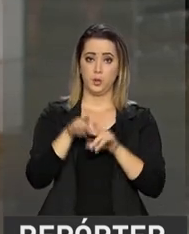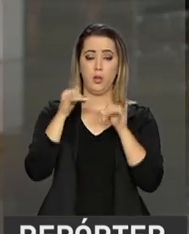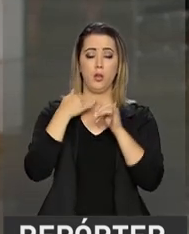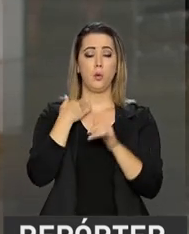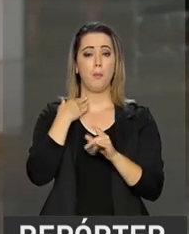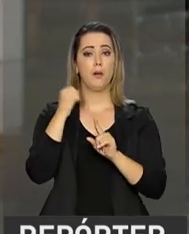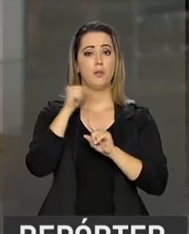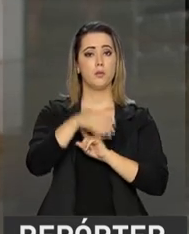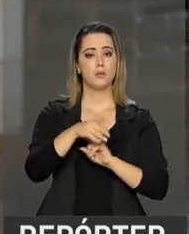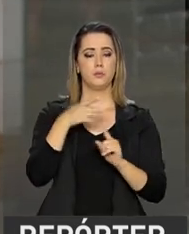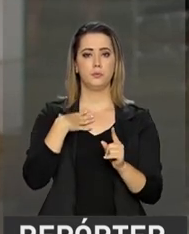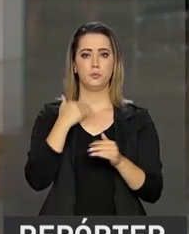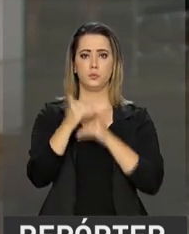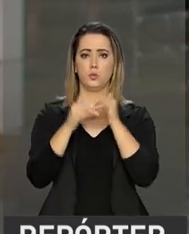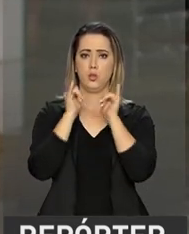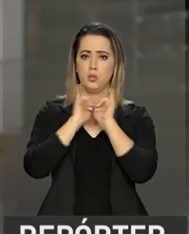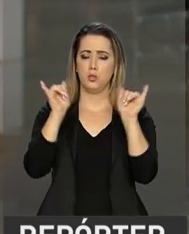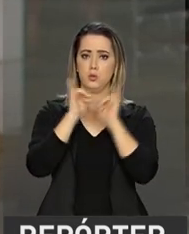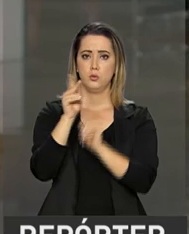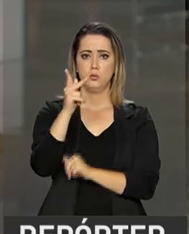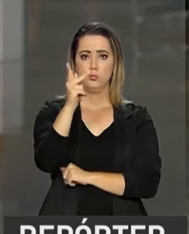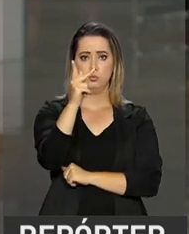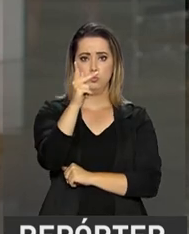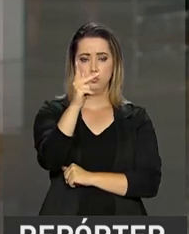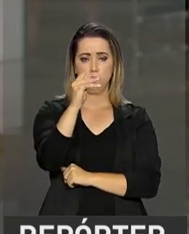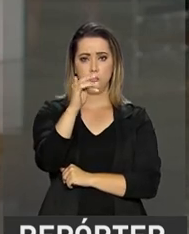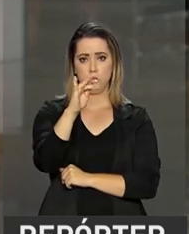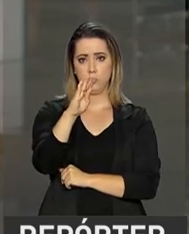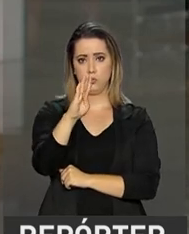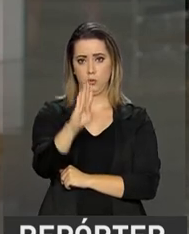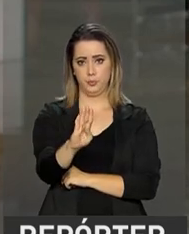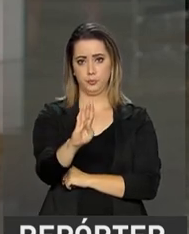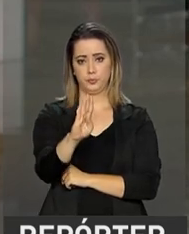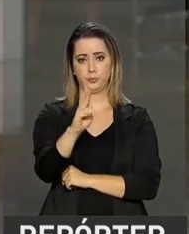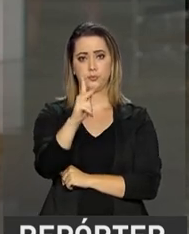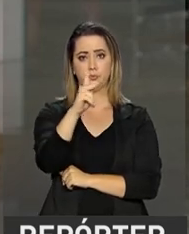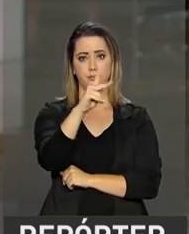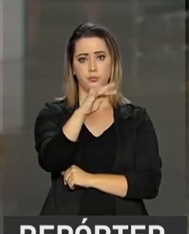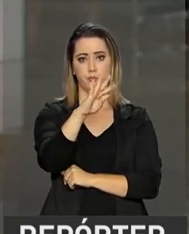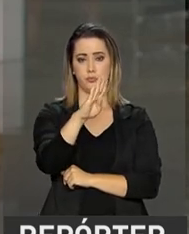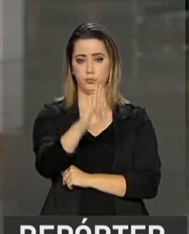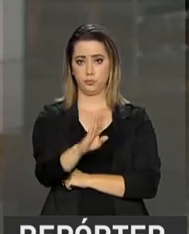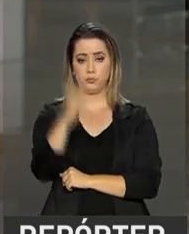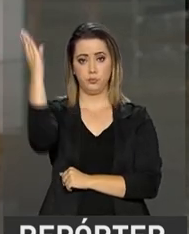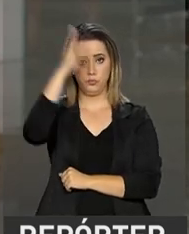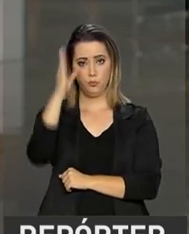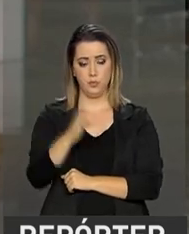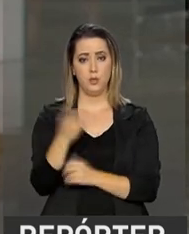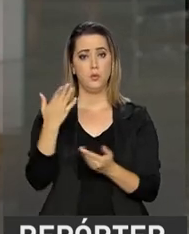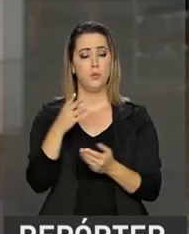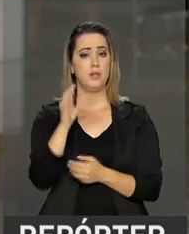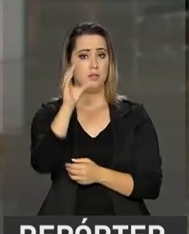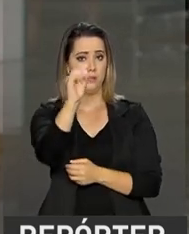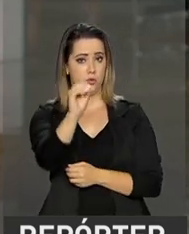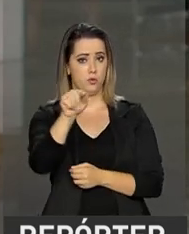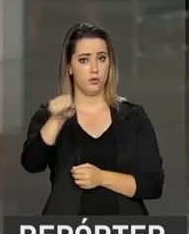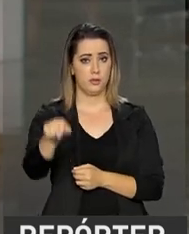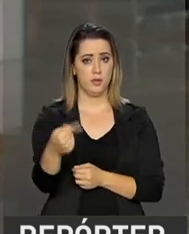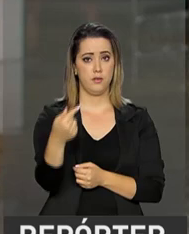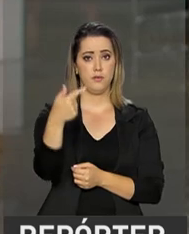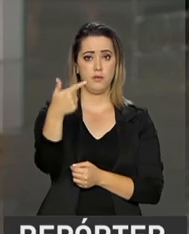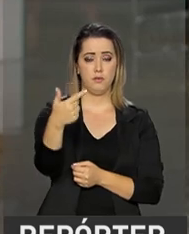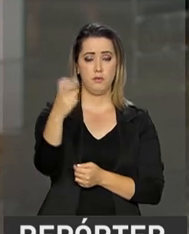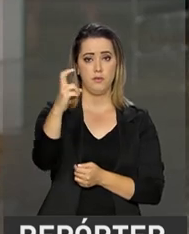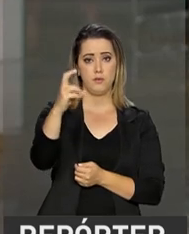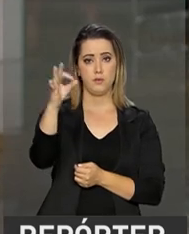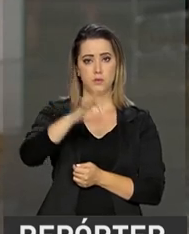o crescimento do pib do brasil no segundo trimestre em relação ao primeiro trimestre foi de 0,25 por